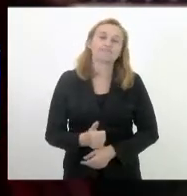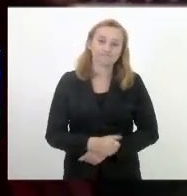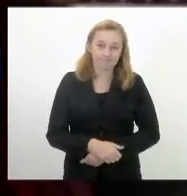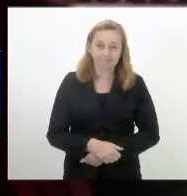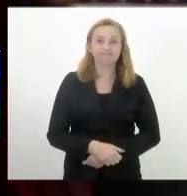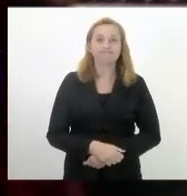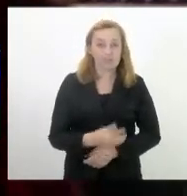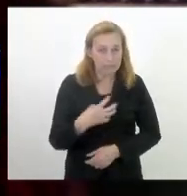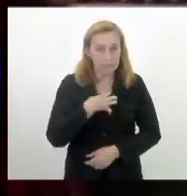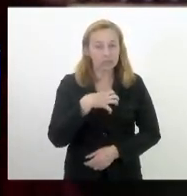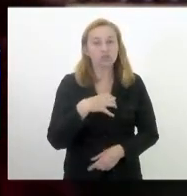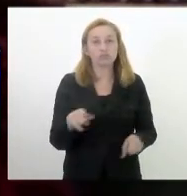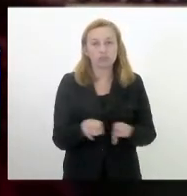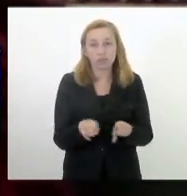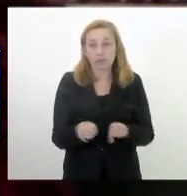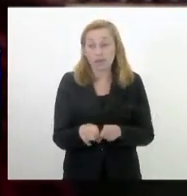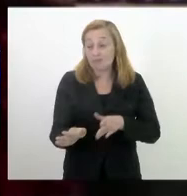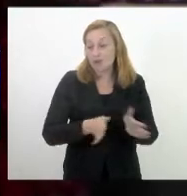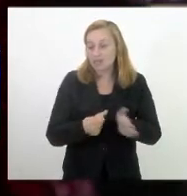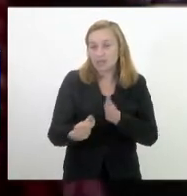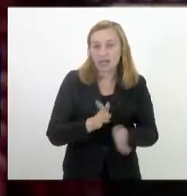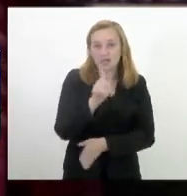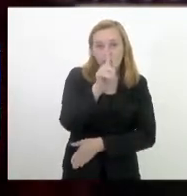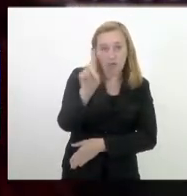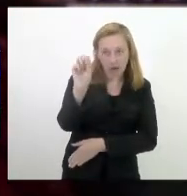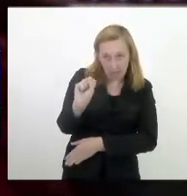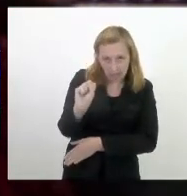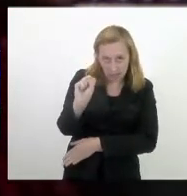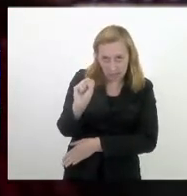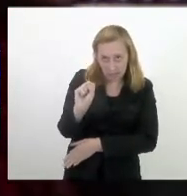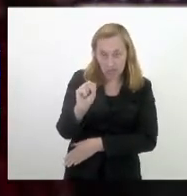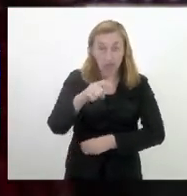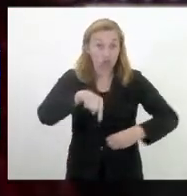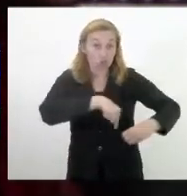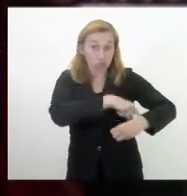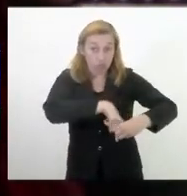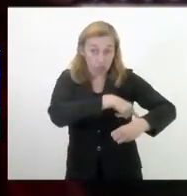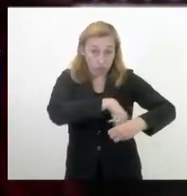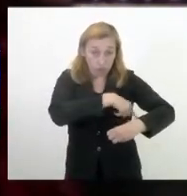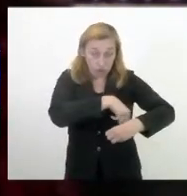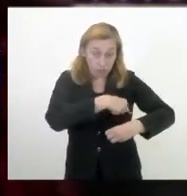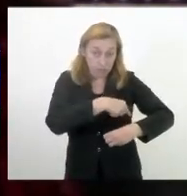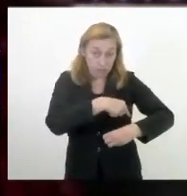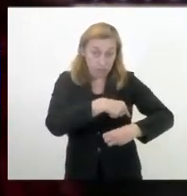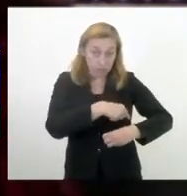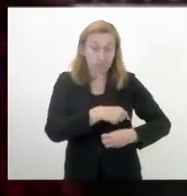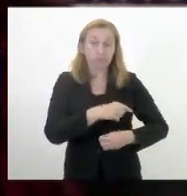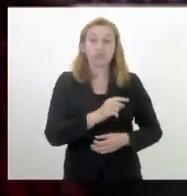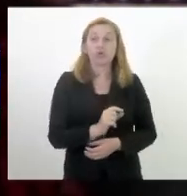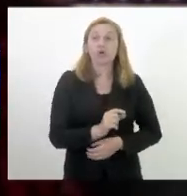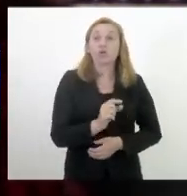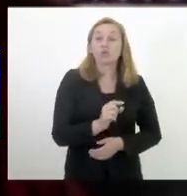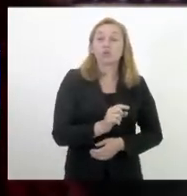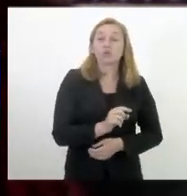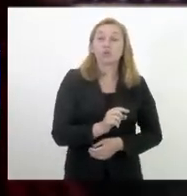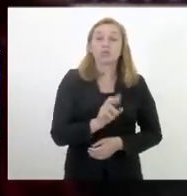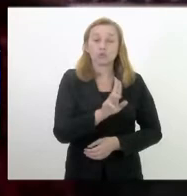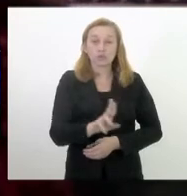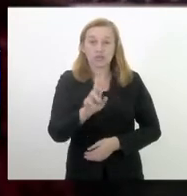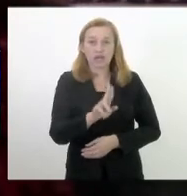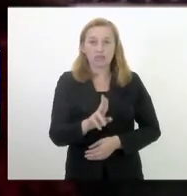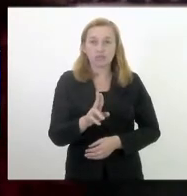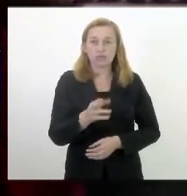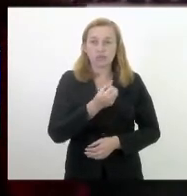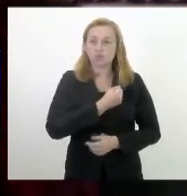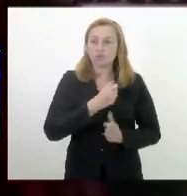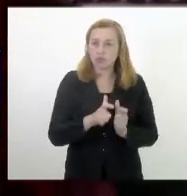é sentido também no acesso ao gás GLP, o gás de cozinha, largamente conhecido e utilizado pela maioria da